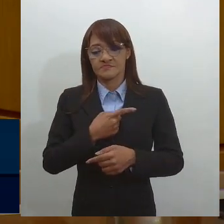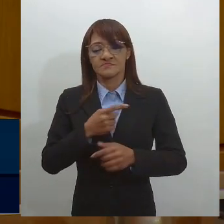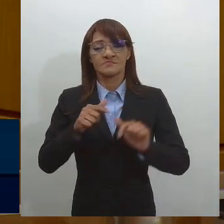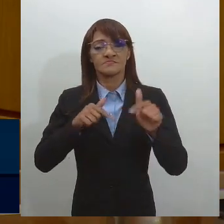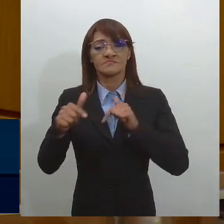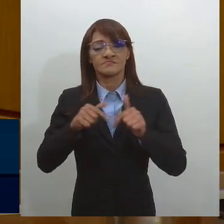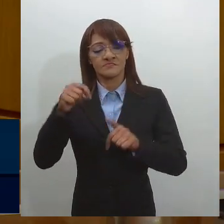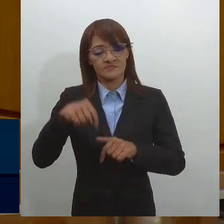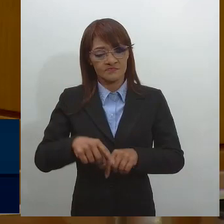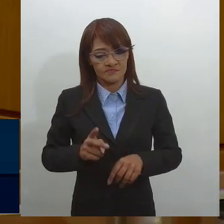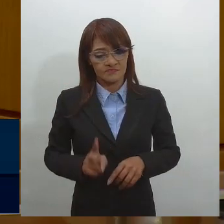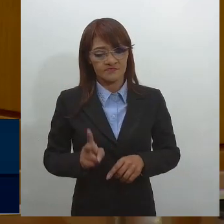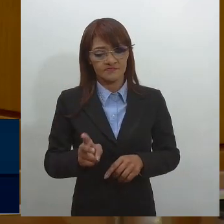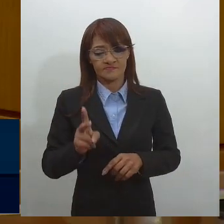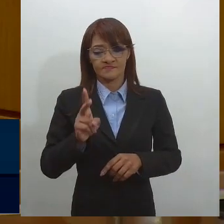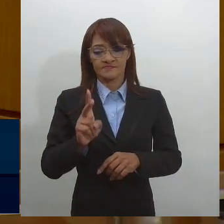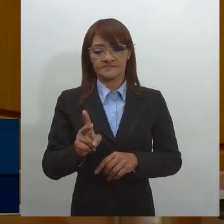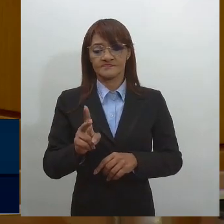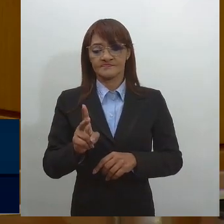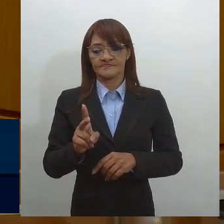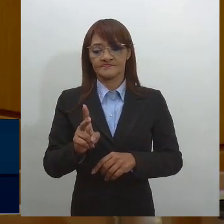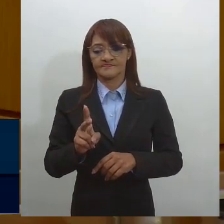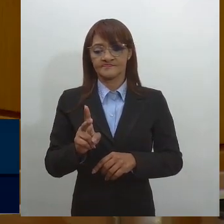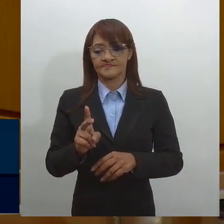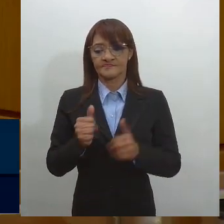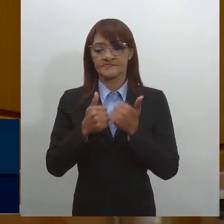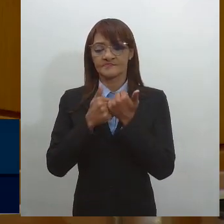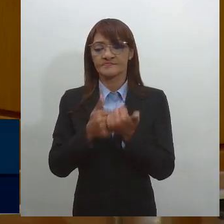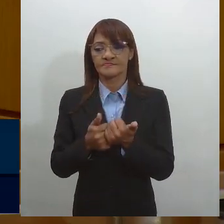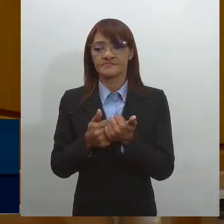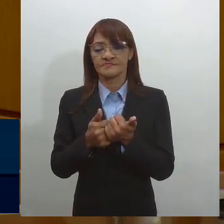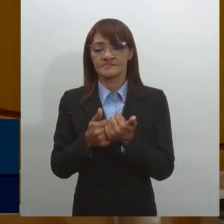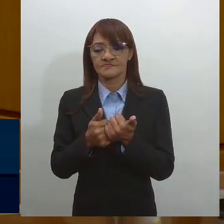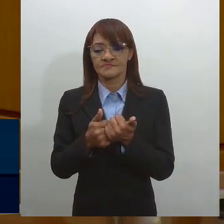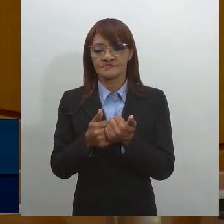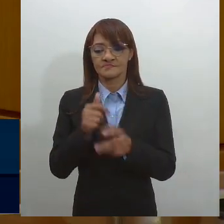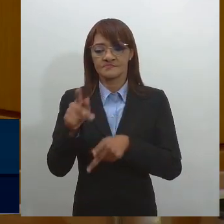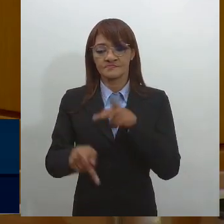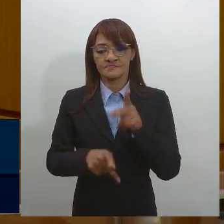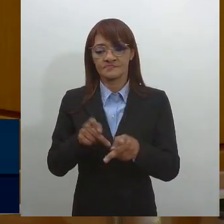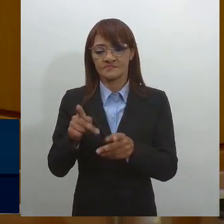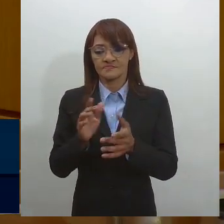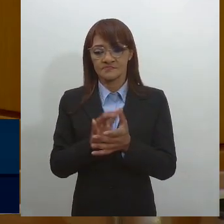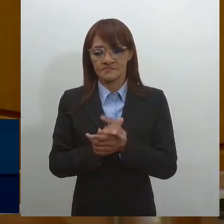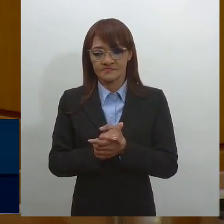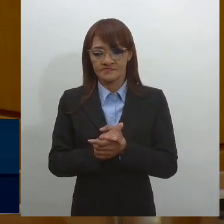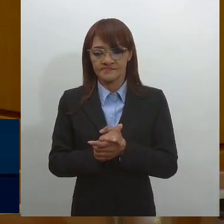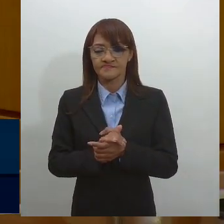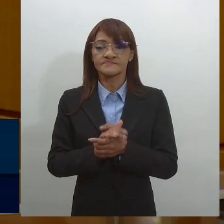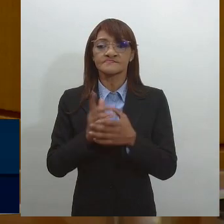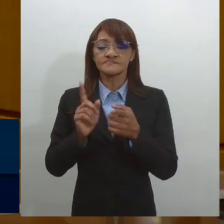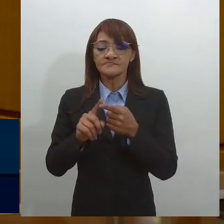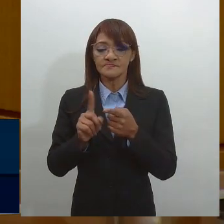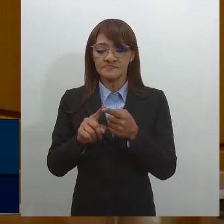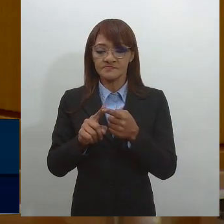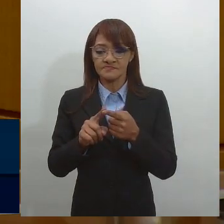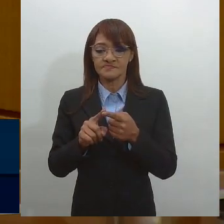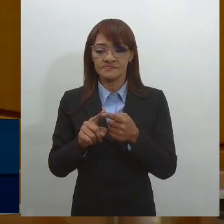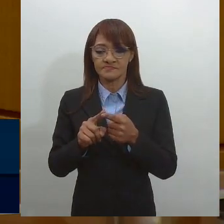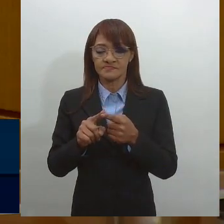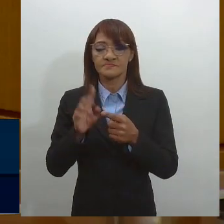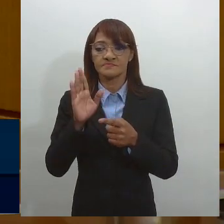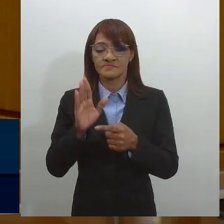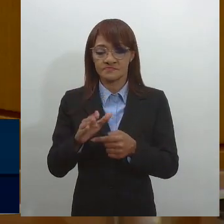legislar a favor da nossa população. E esse encontro, né, com os comunicadores aqui do Estado de Sergipe